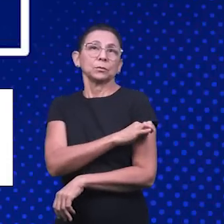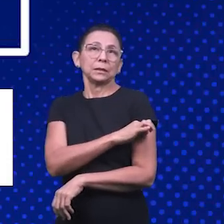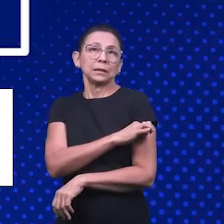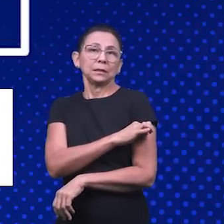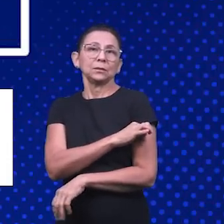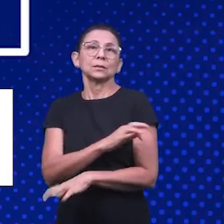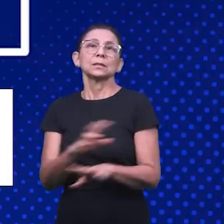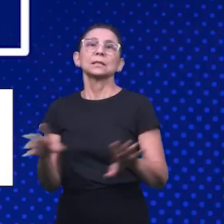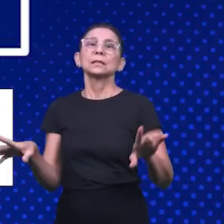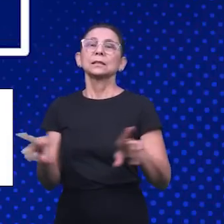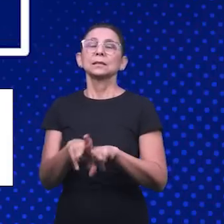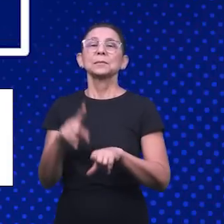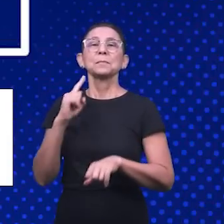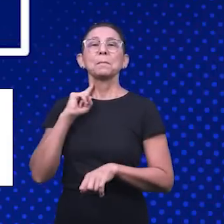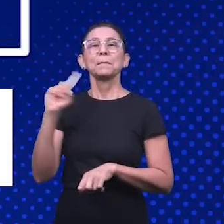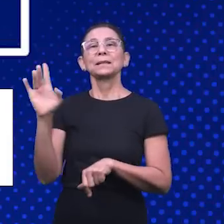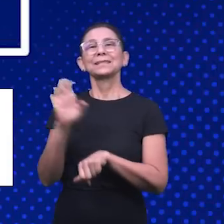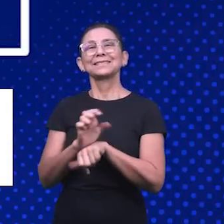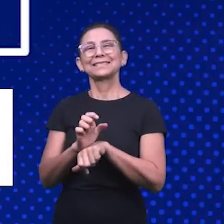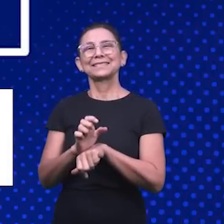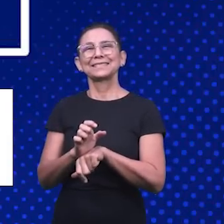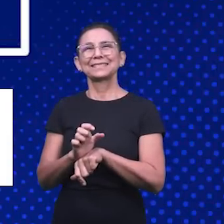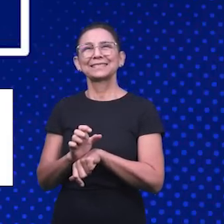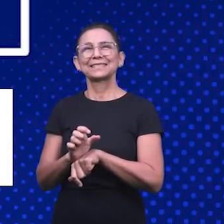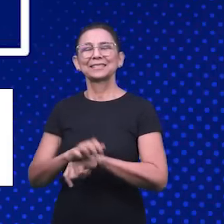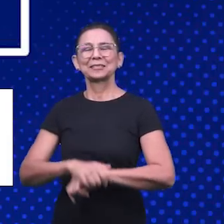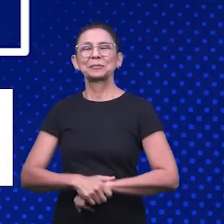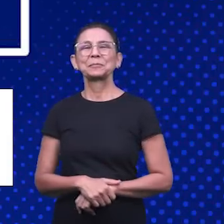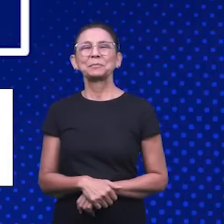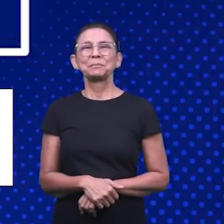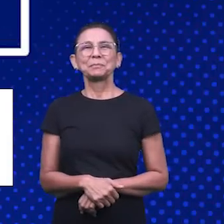Janeiro, e em Montes Claros, Minas Gerais.